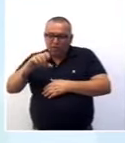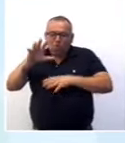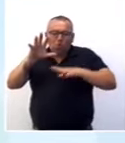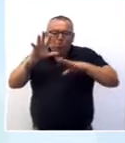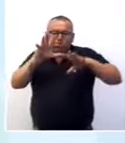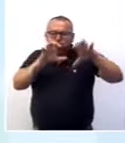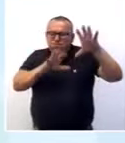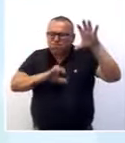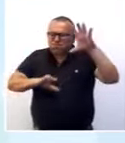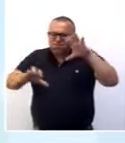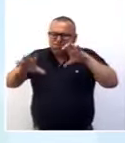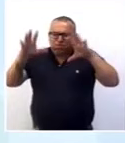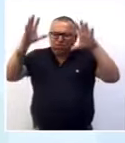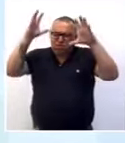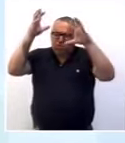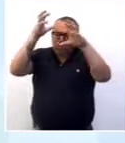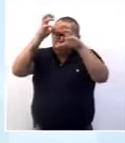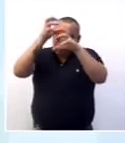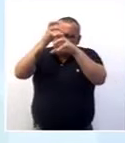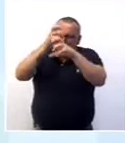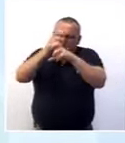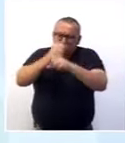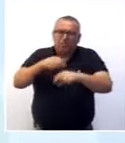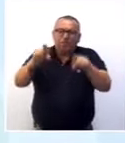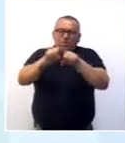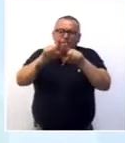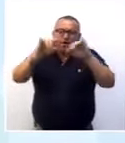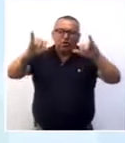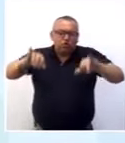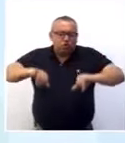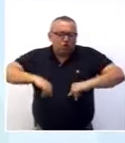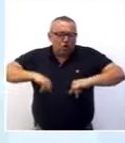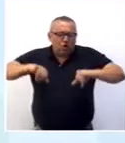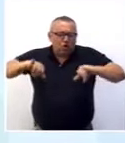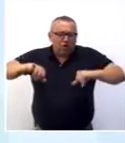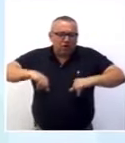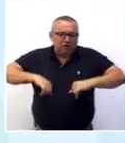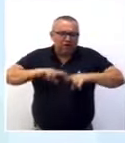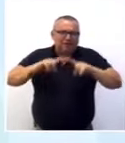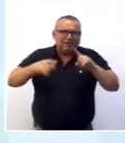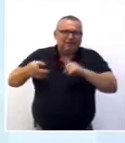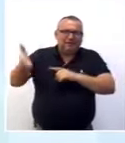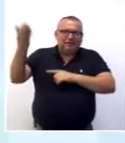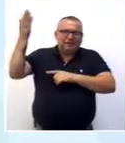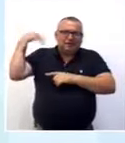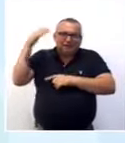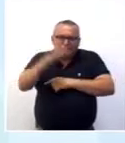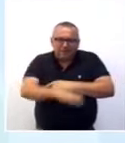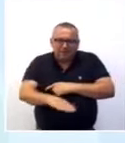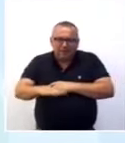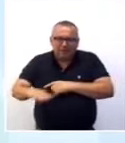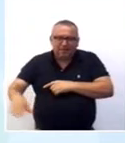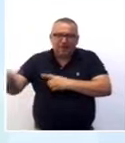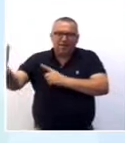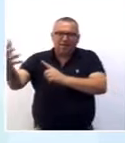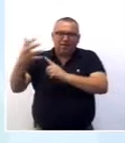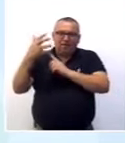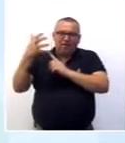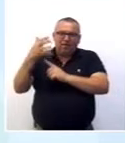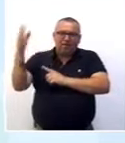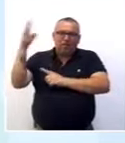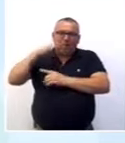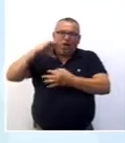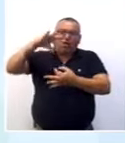e rutilância, sofro desde a epigênese da infância a influência má dos signos